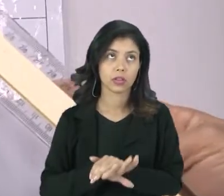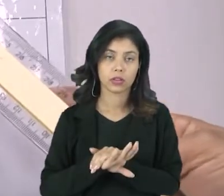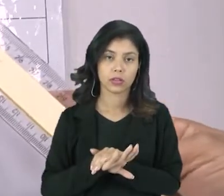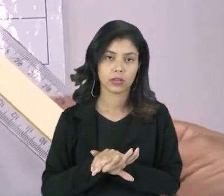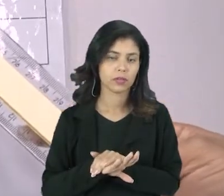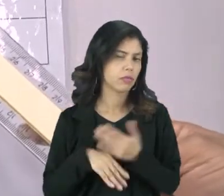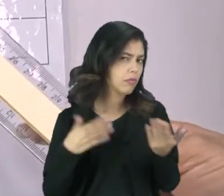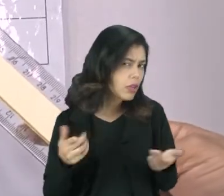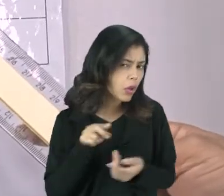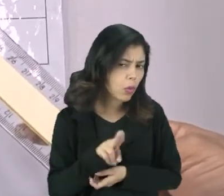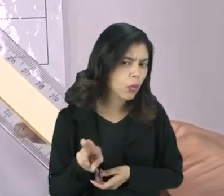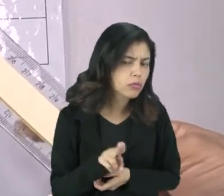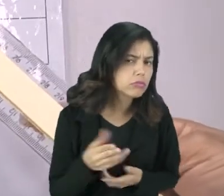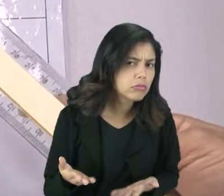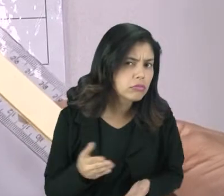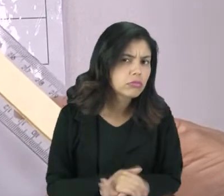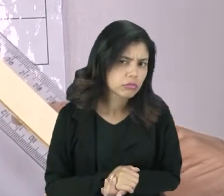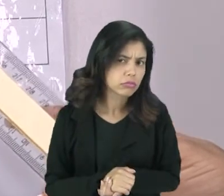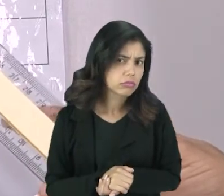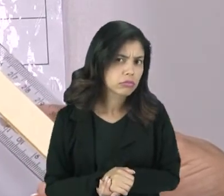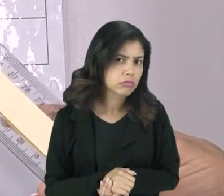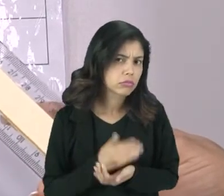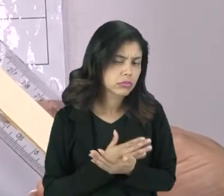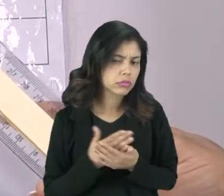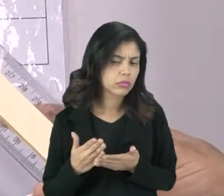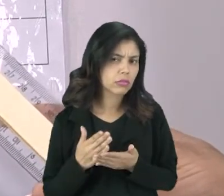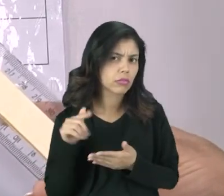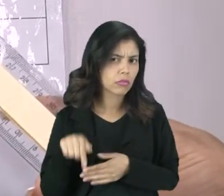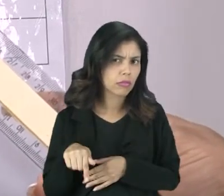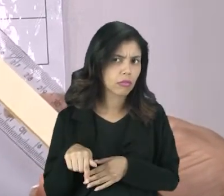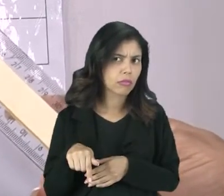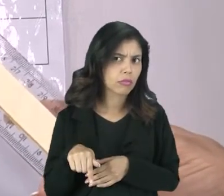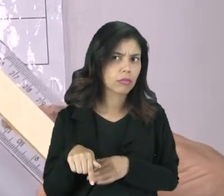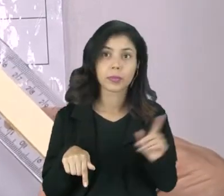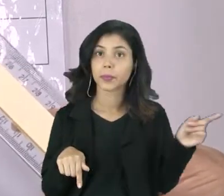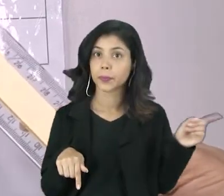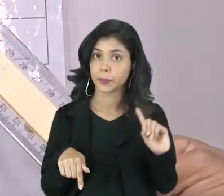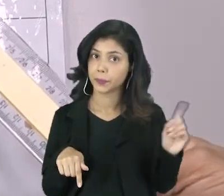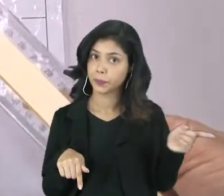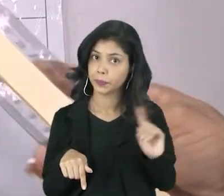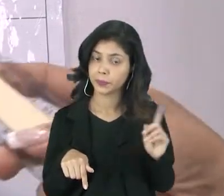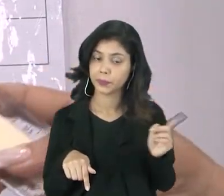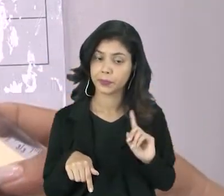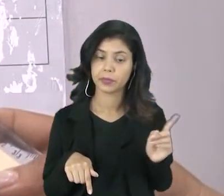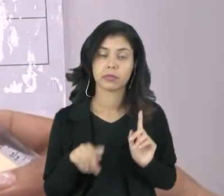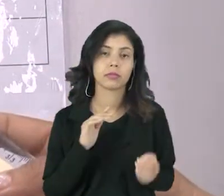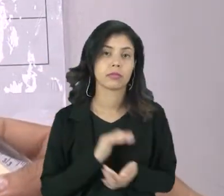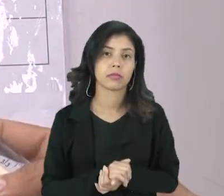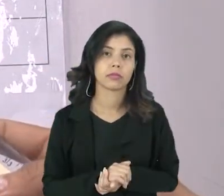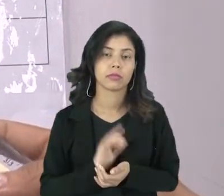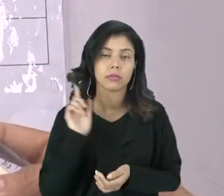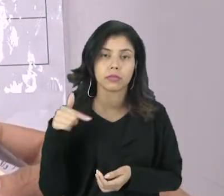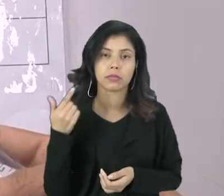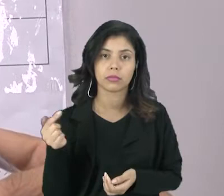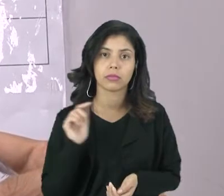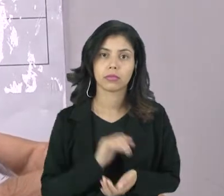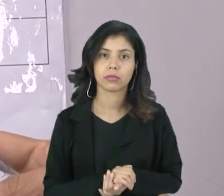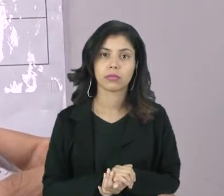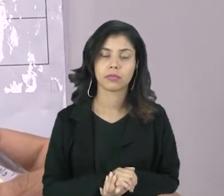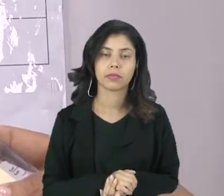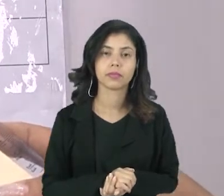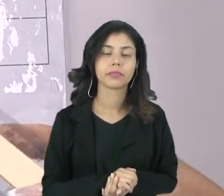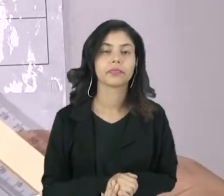guardou esse nome é guardou inicia com a letra que não então vamos para a próxima